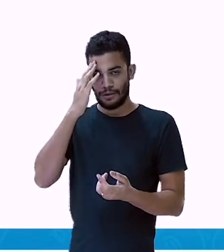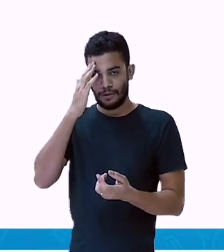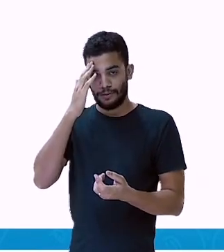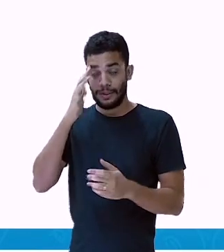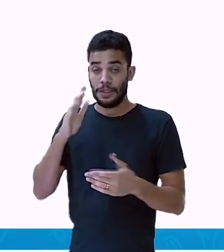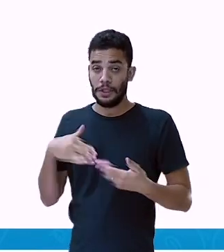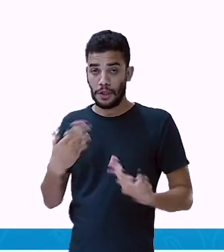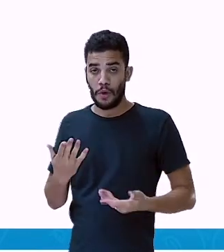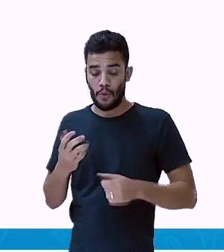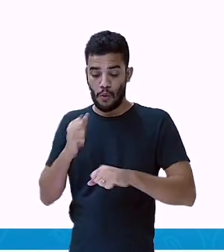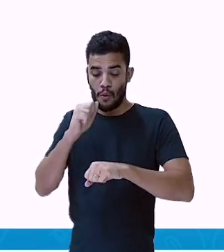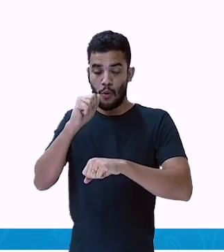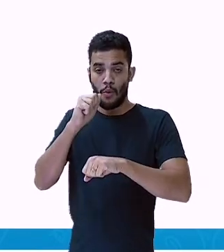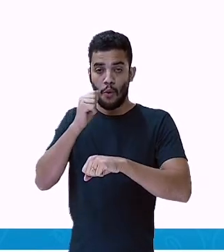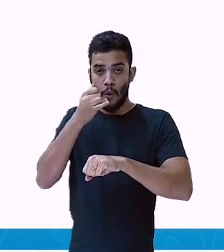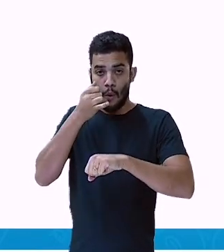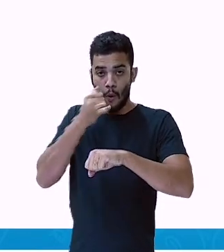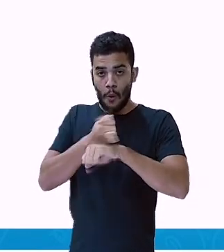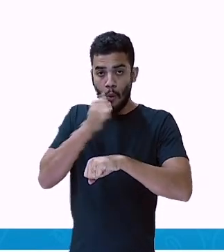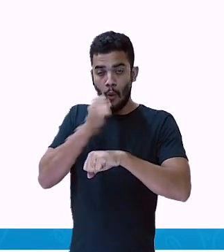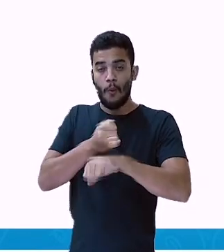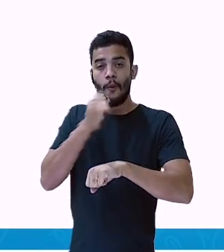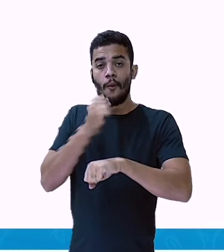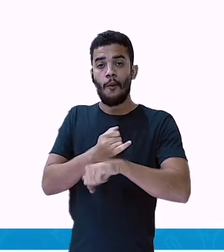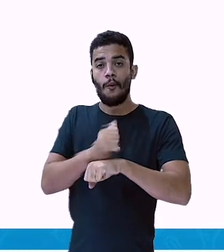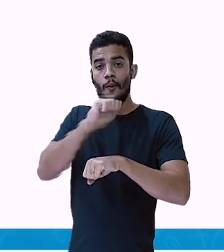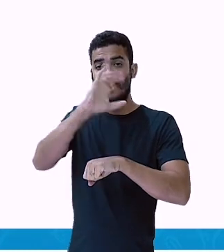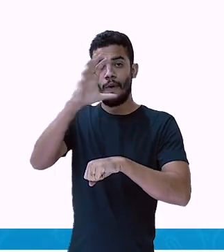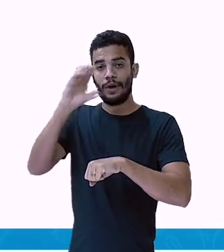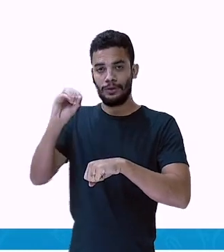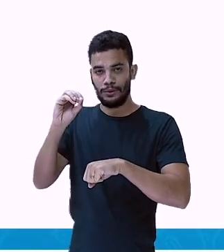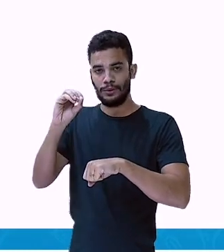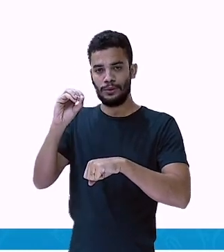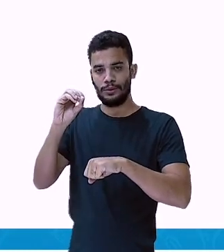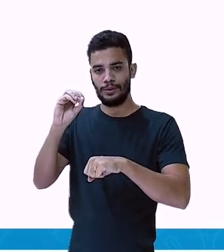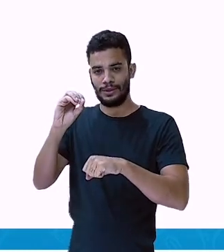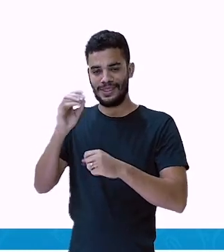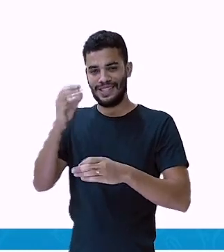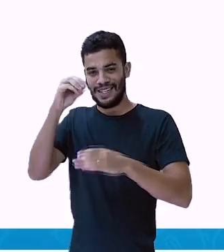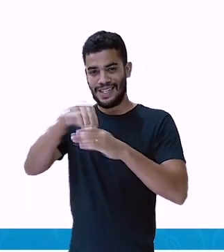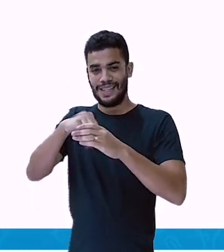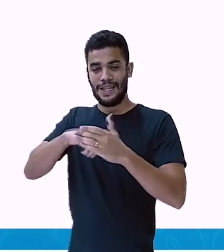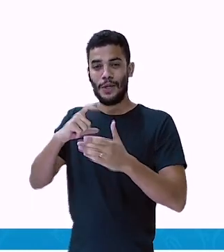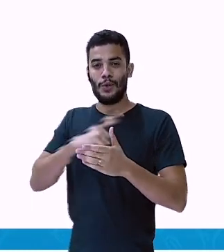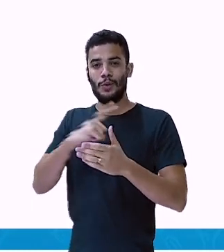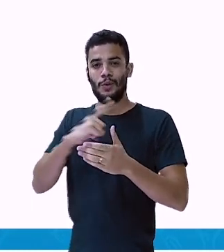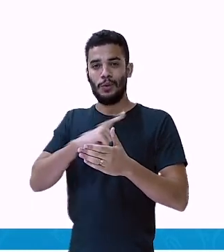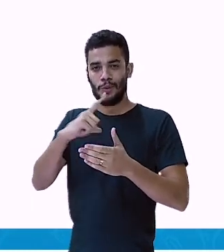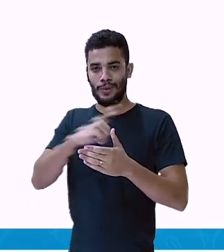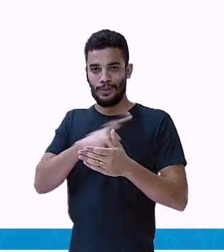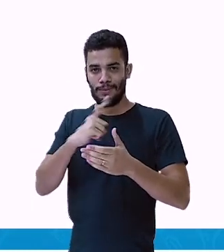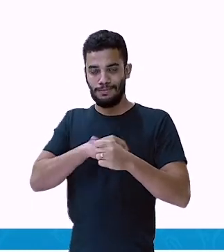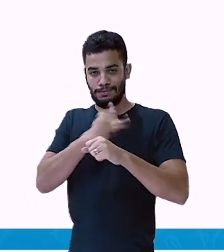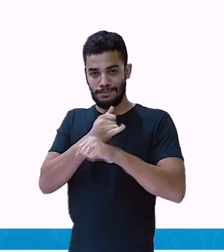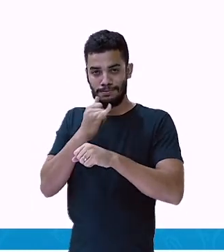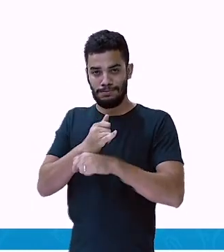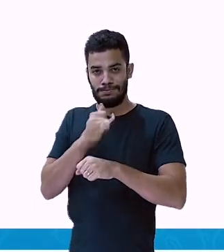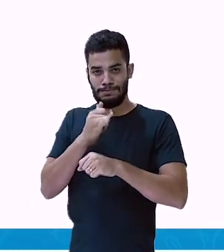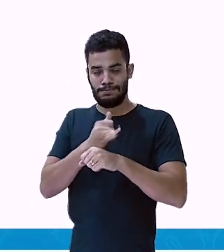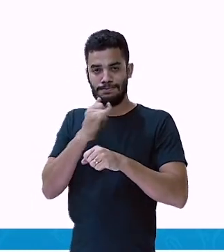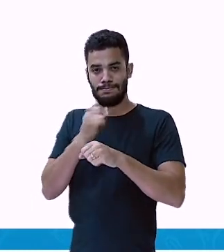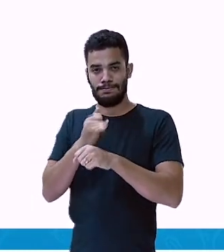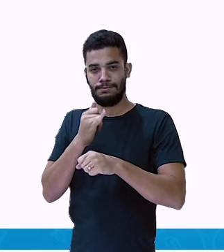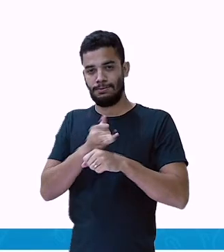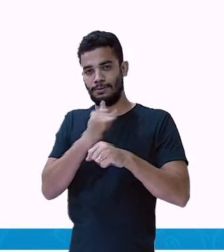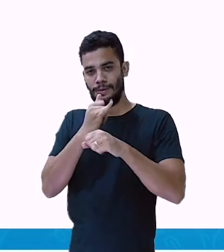reunião entre os mesmos metais. Ocorre uma variação. Então, aqui há alguns metais. O